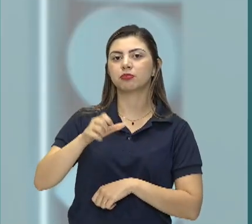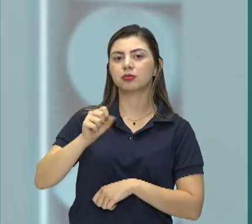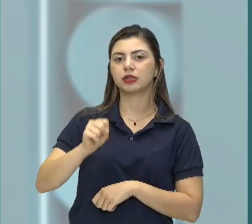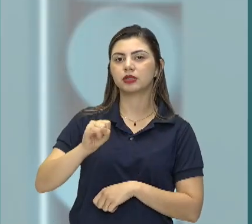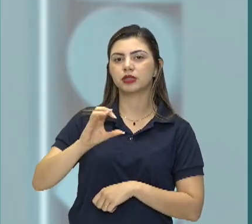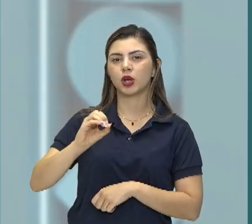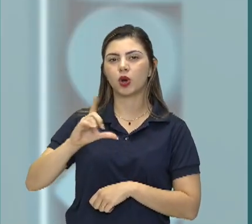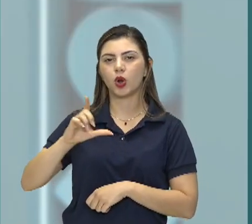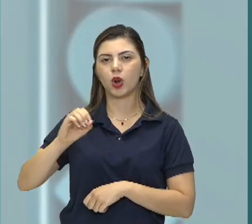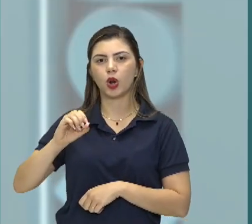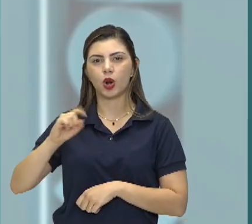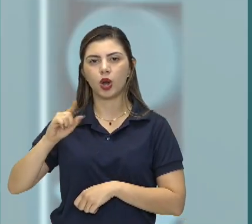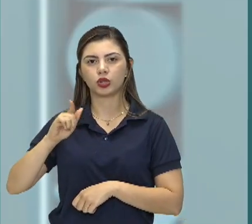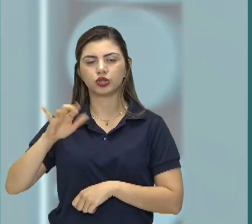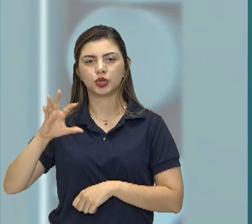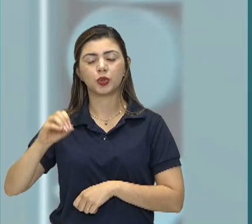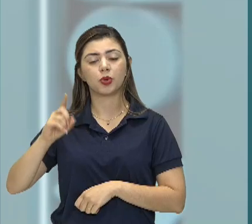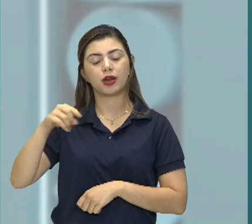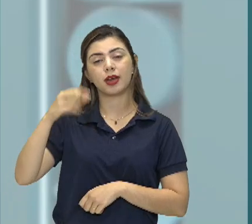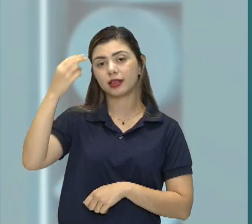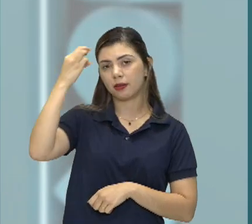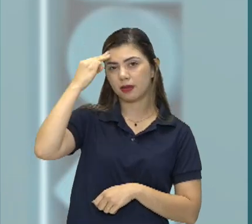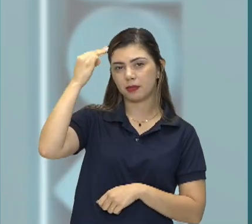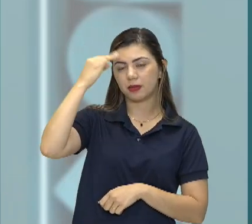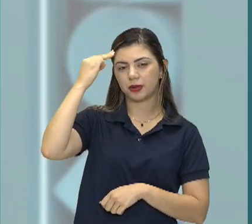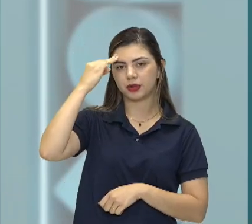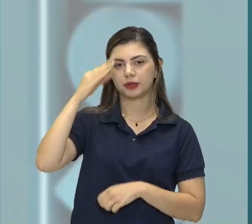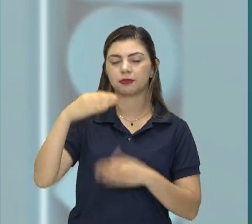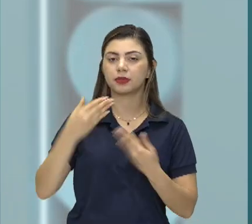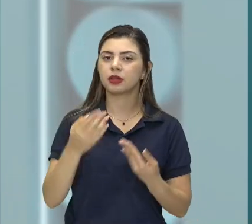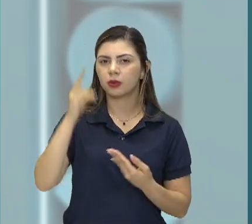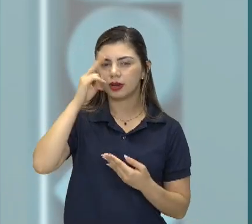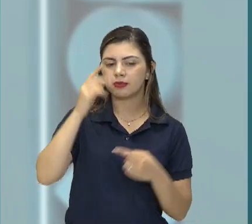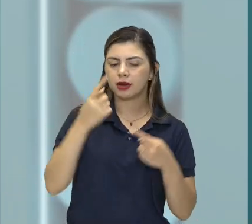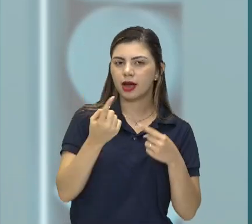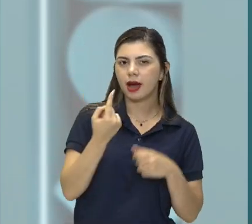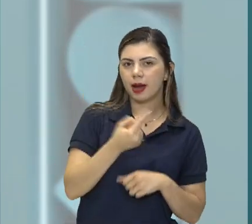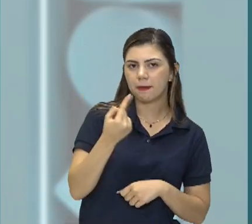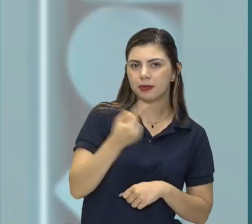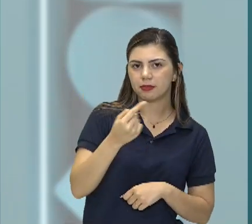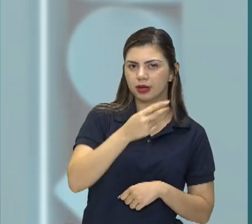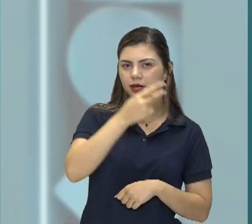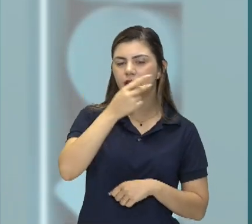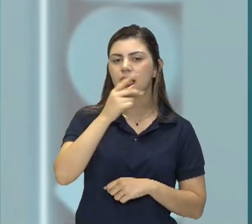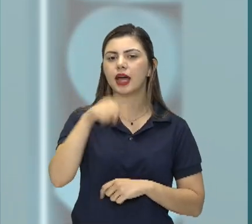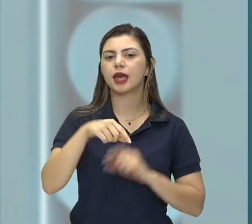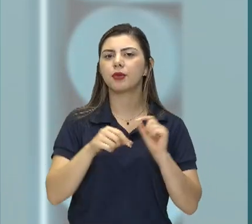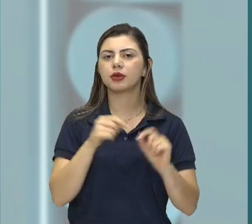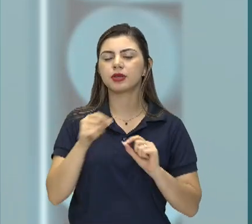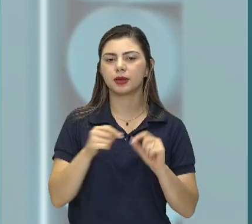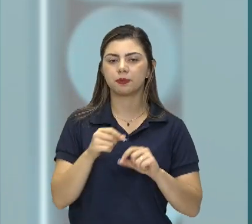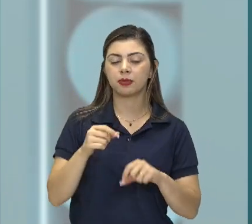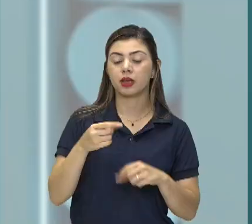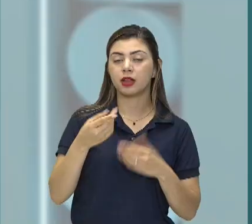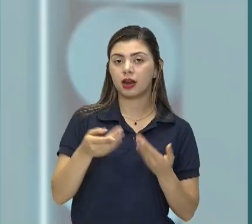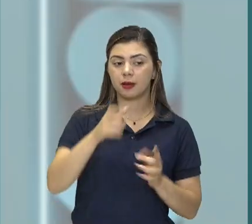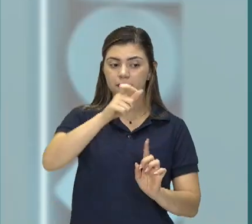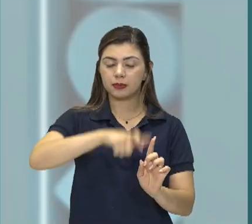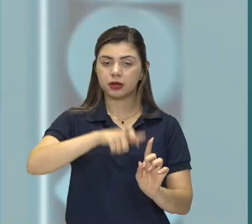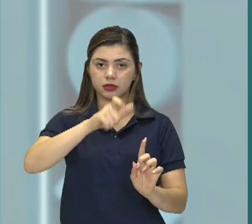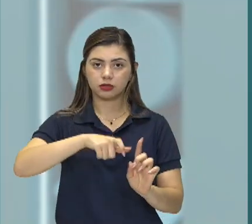temporizações distintas. A primeira, cronológica, é marcada por um agora, em que a personagem compra